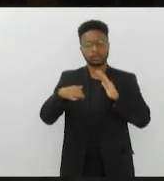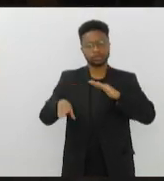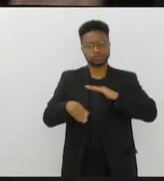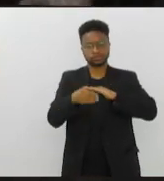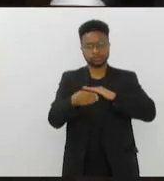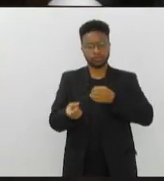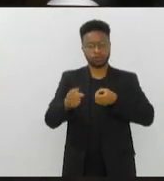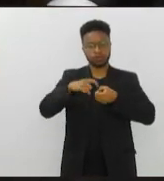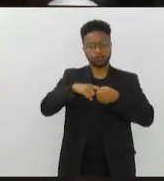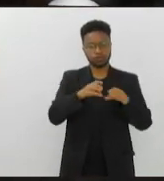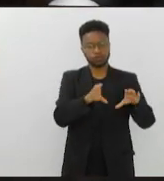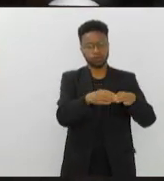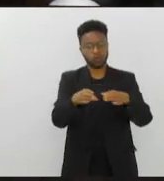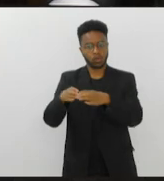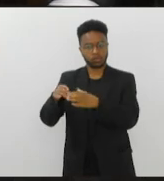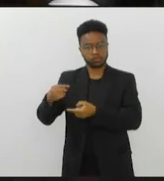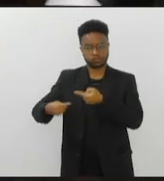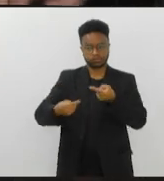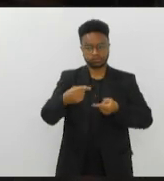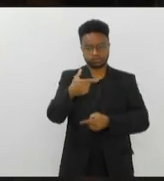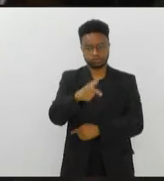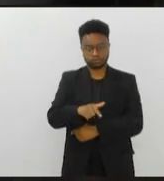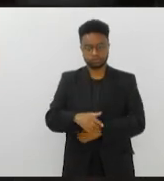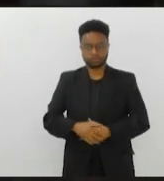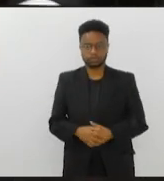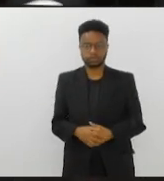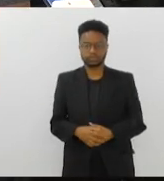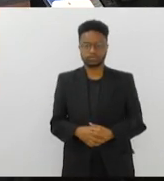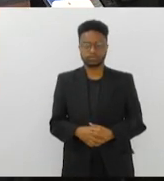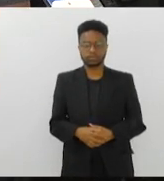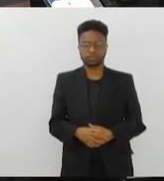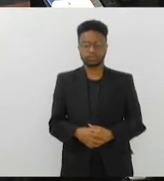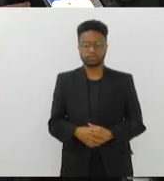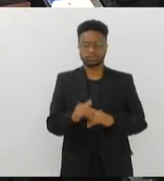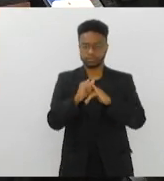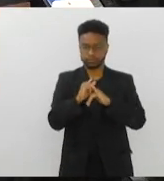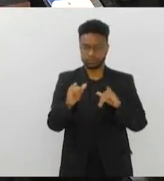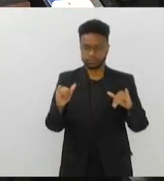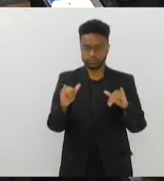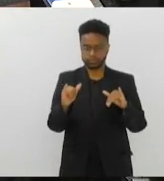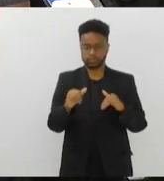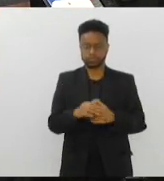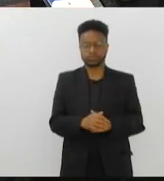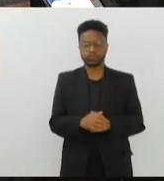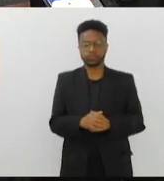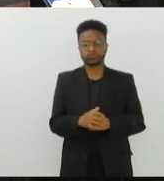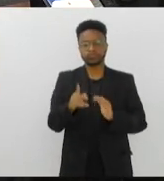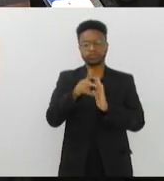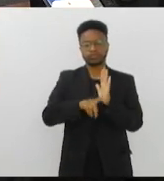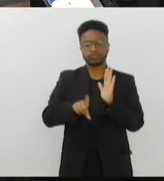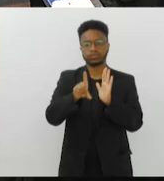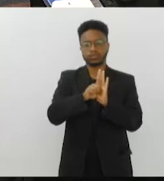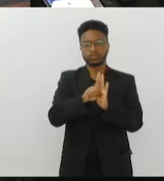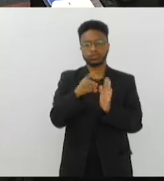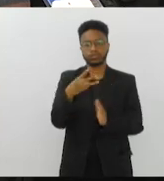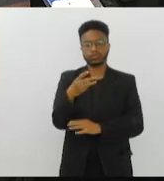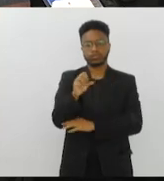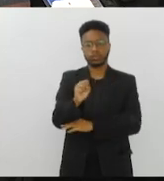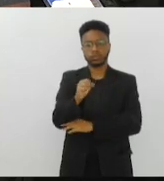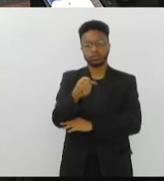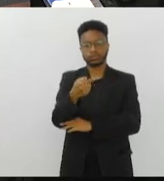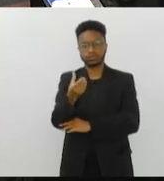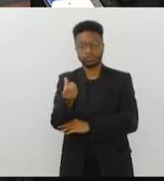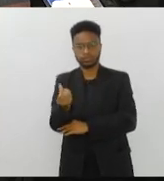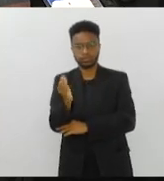3 emendas e retorna às comissões técnicas. Anuncio, Projeto de Lei 3876,